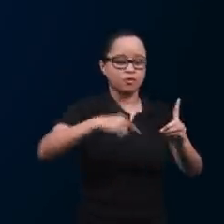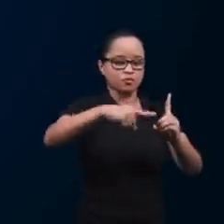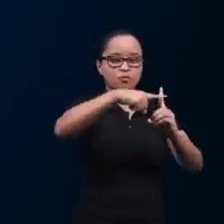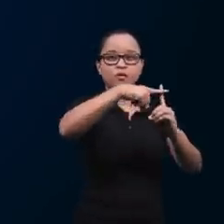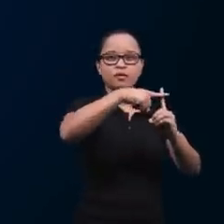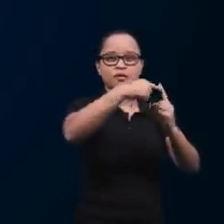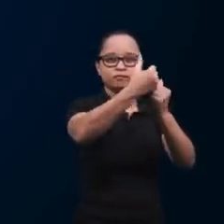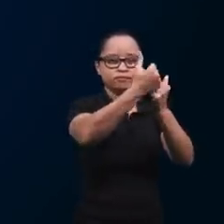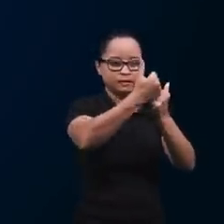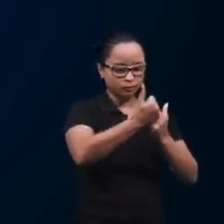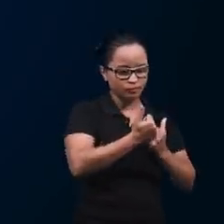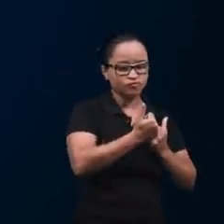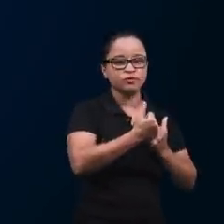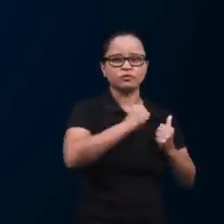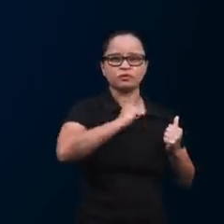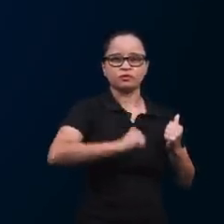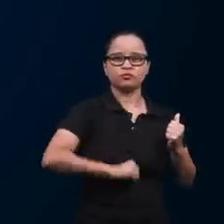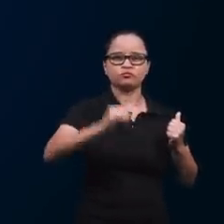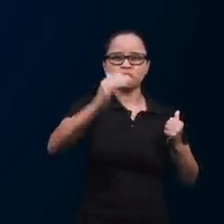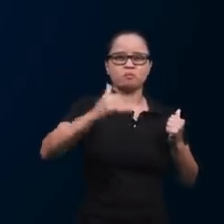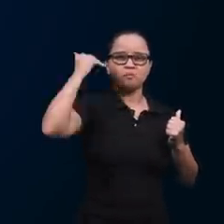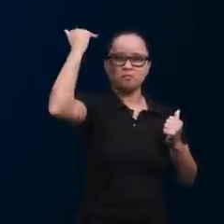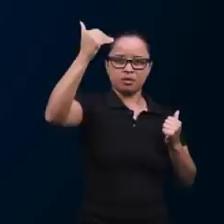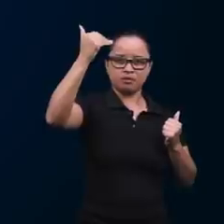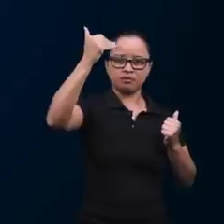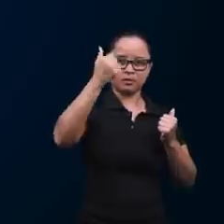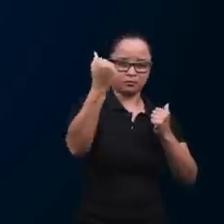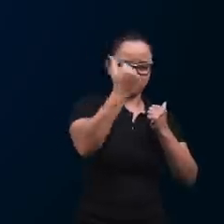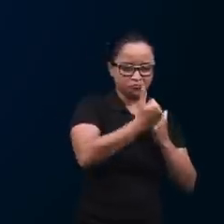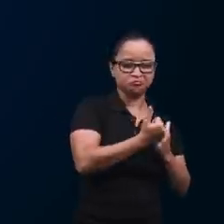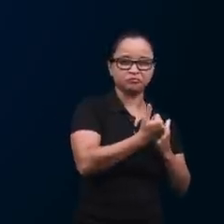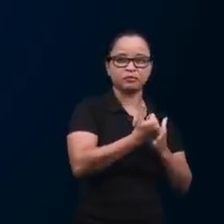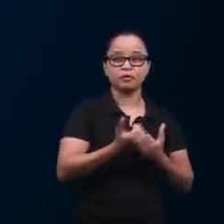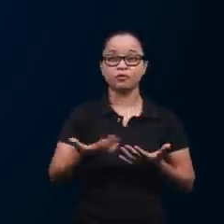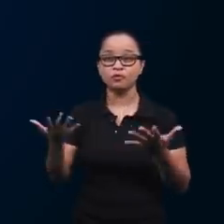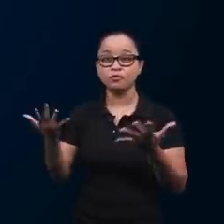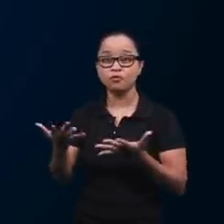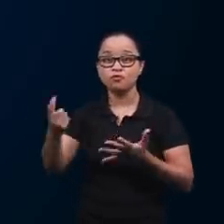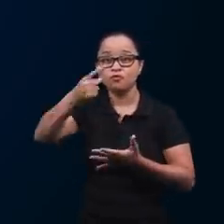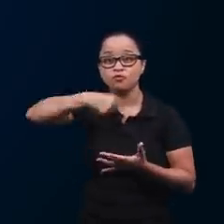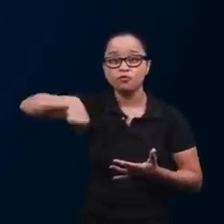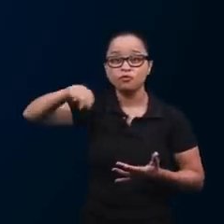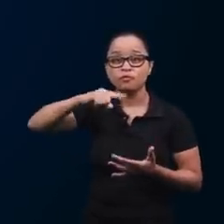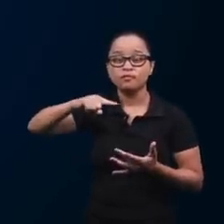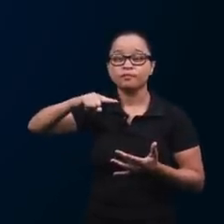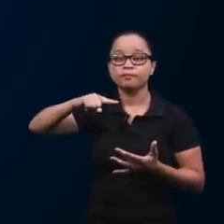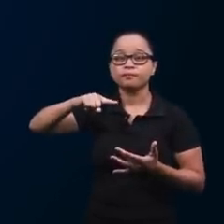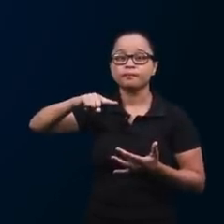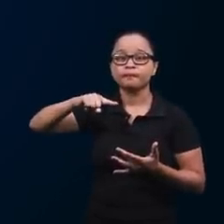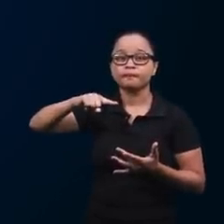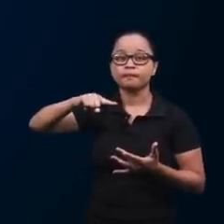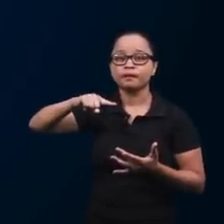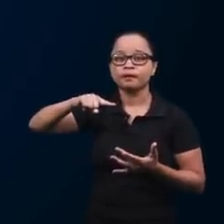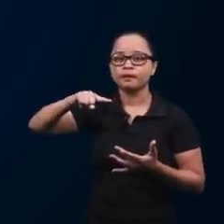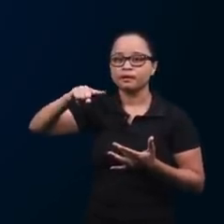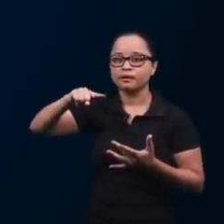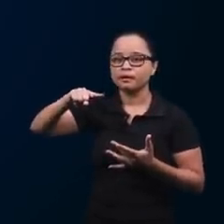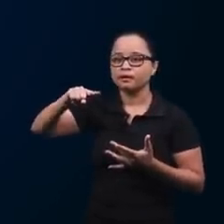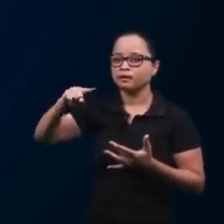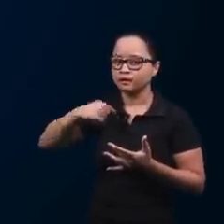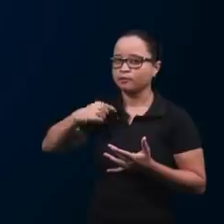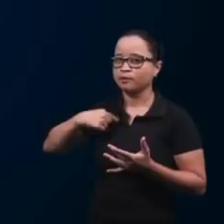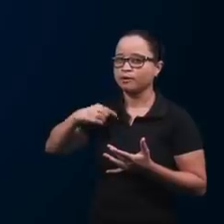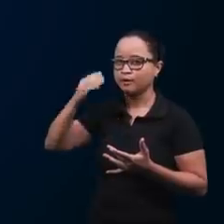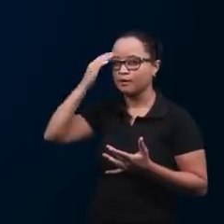assumiu o papel de sumo-sacerdote ah e hoje nós podemos dizer e